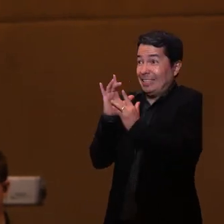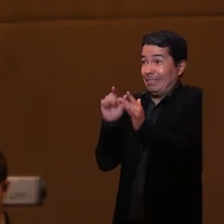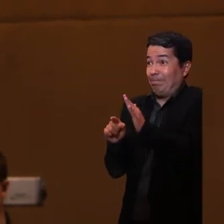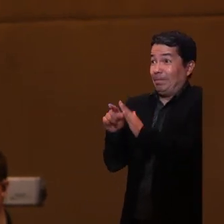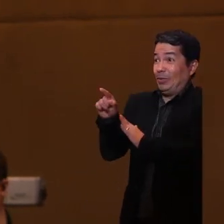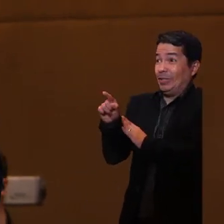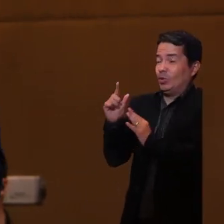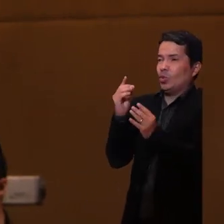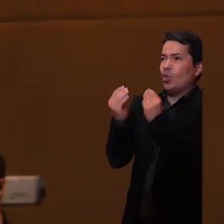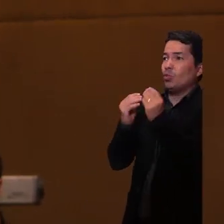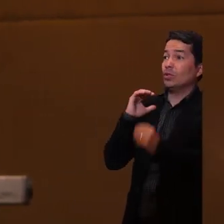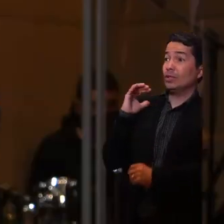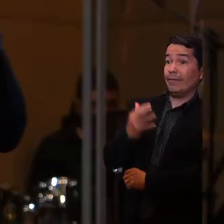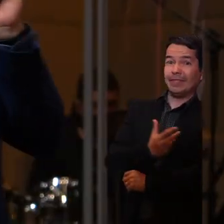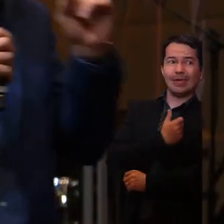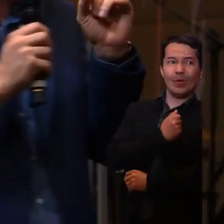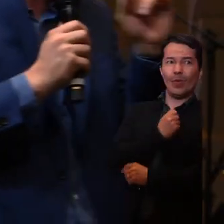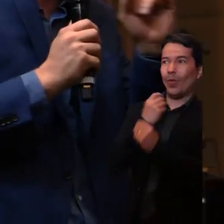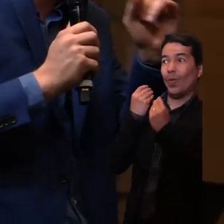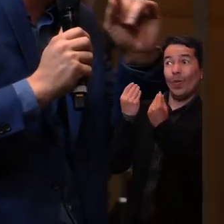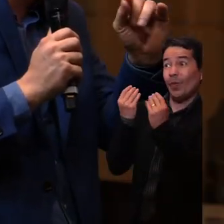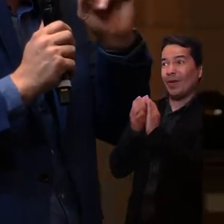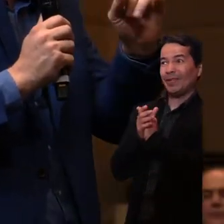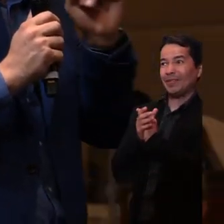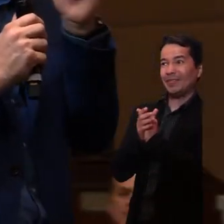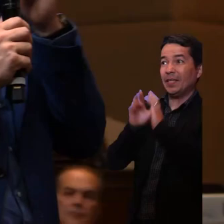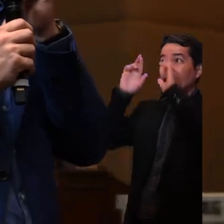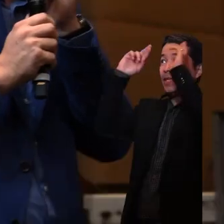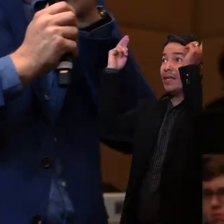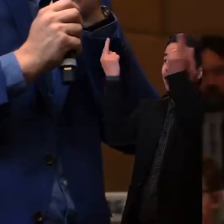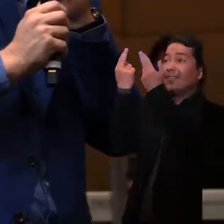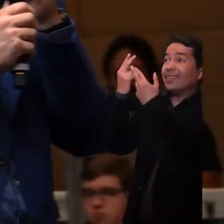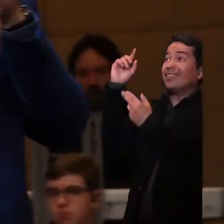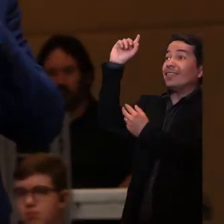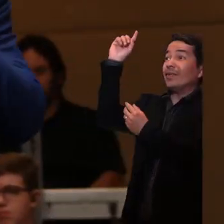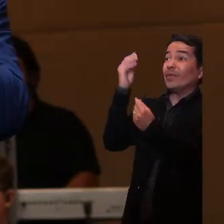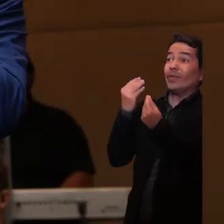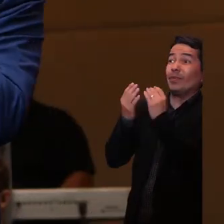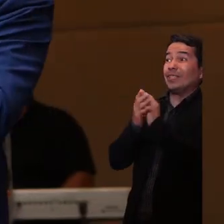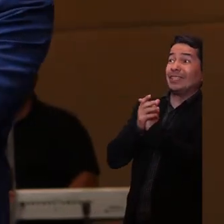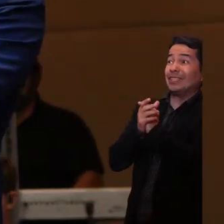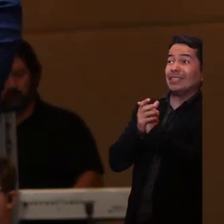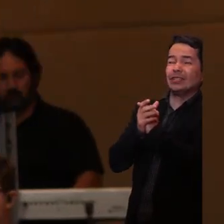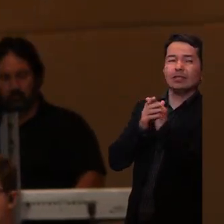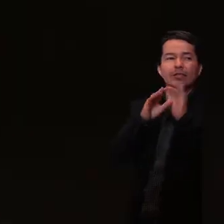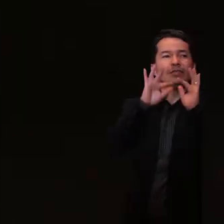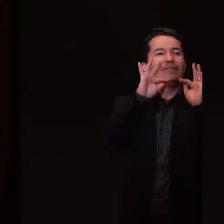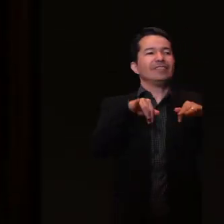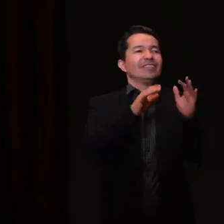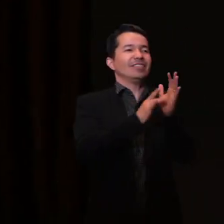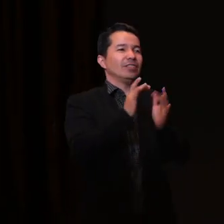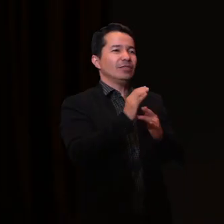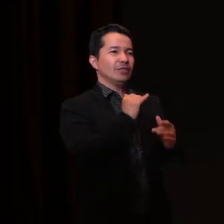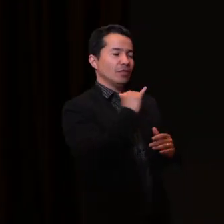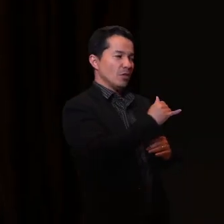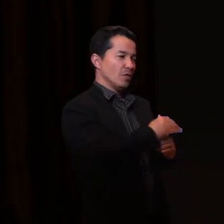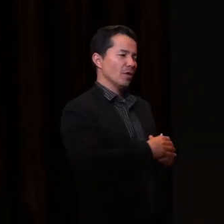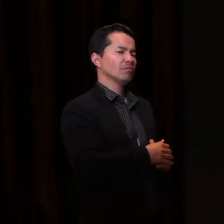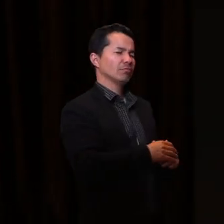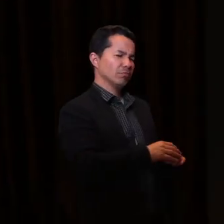era. E no final da conversa, Jesus diz algo para ele. Ele fala a respeito de um